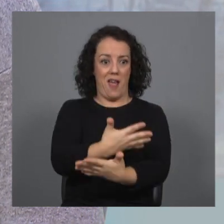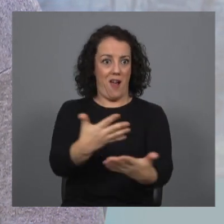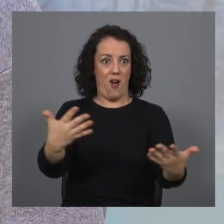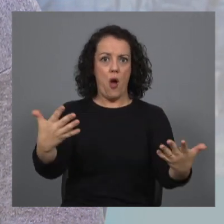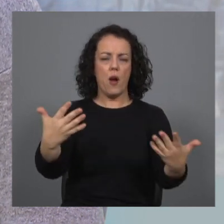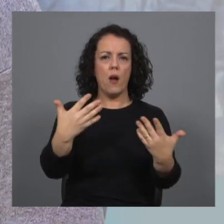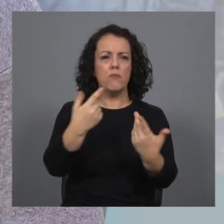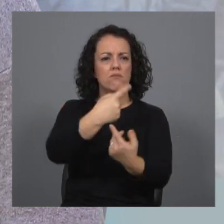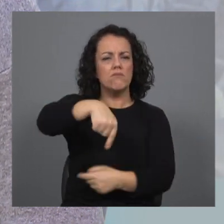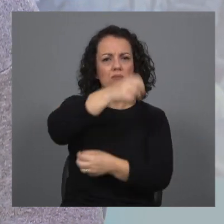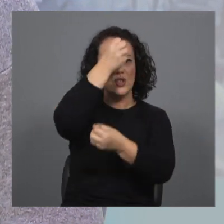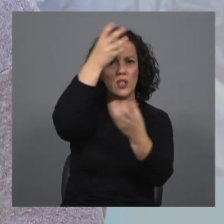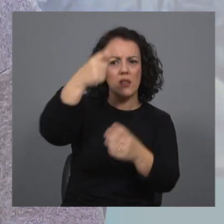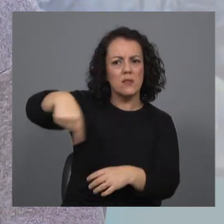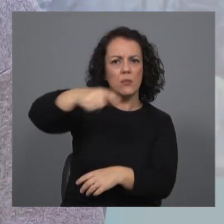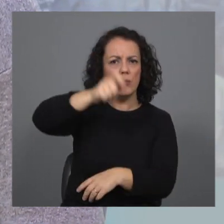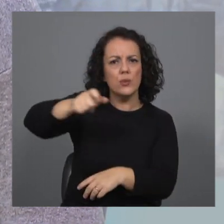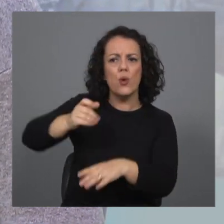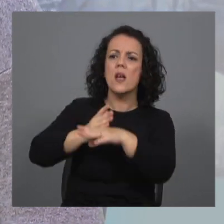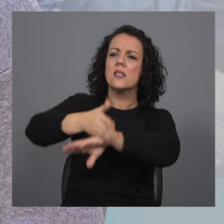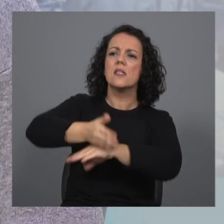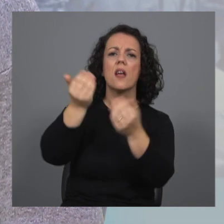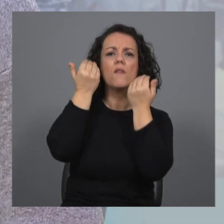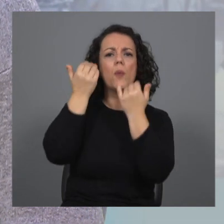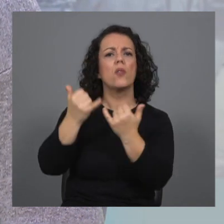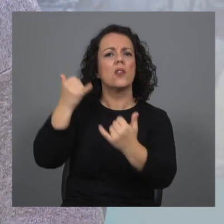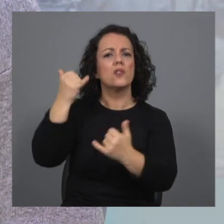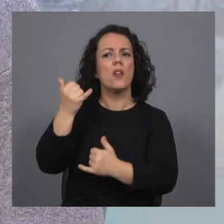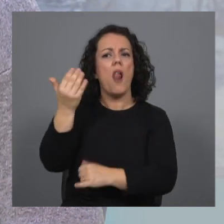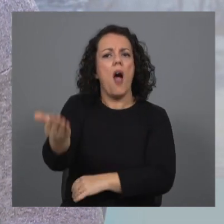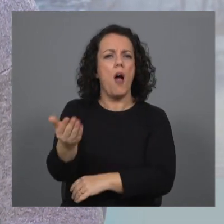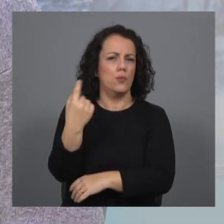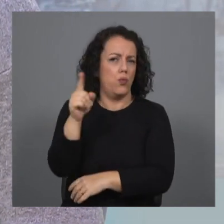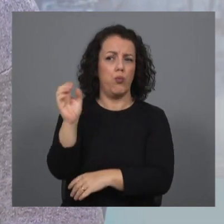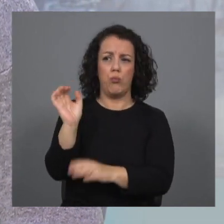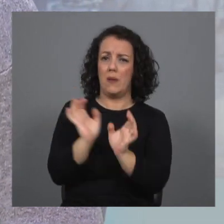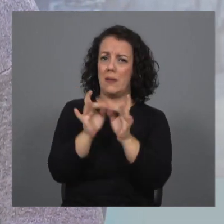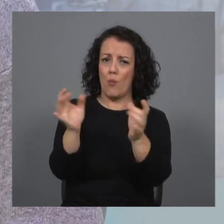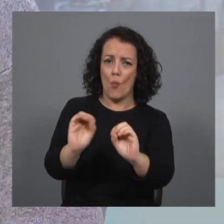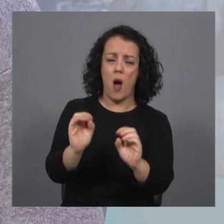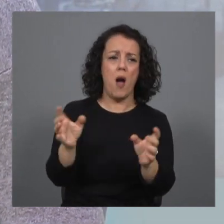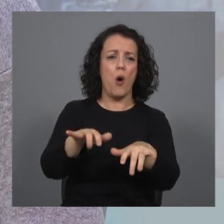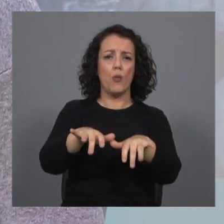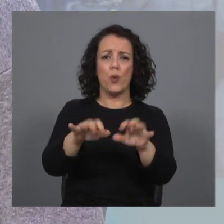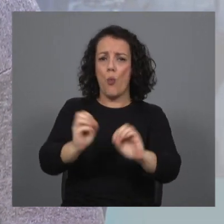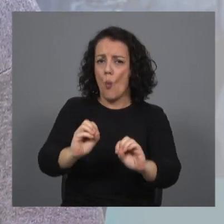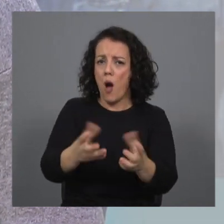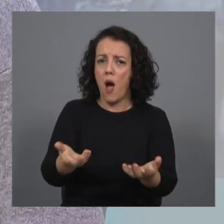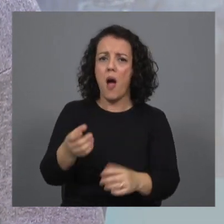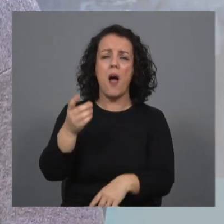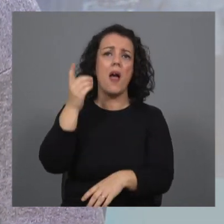que muitas destas pessoas não têm acesso à informação digital, não é? Portanto, não têm internet, não têm computadores, não